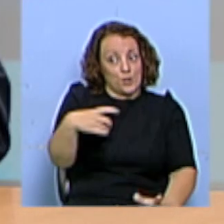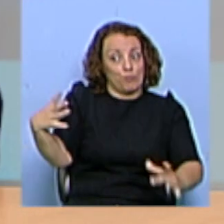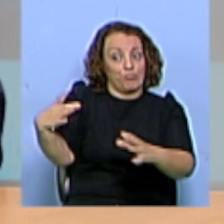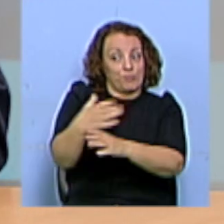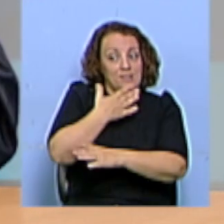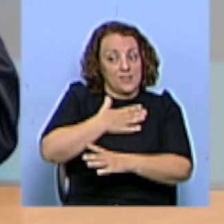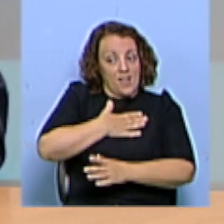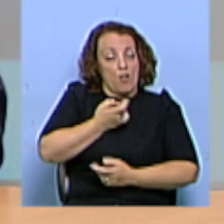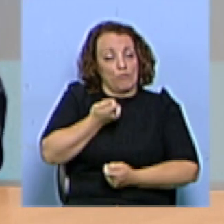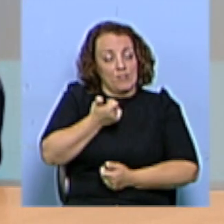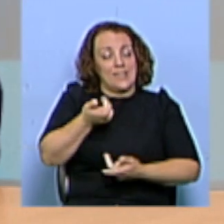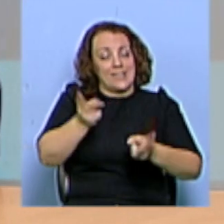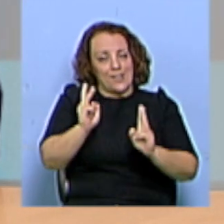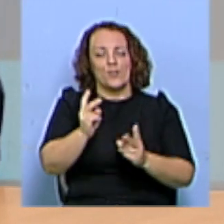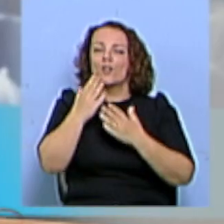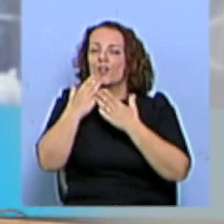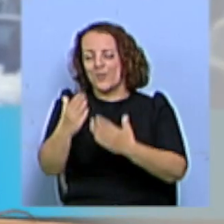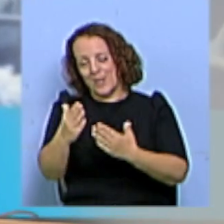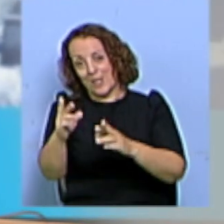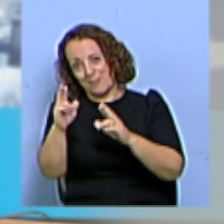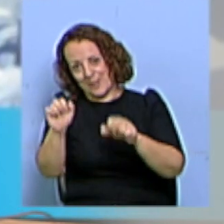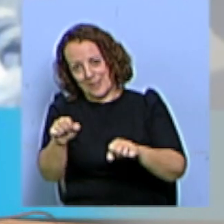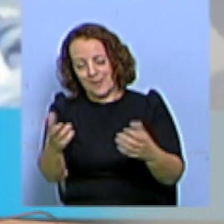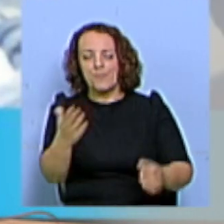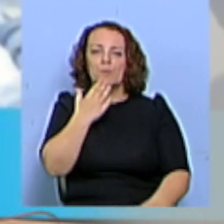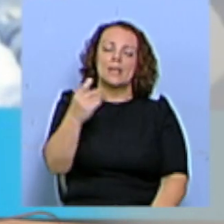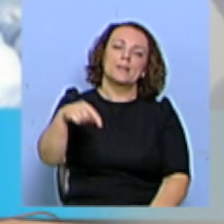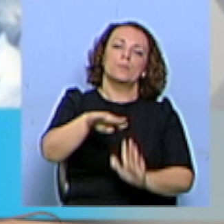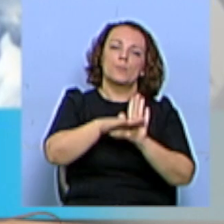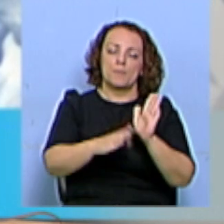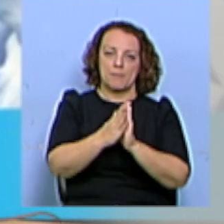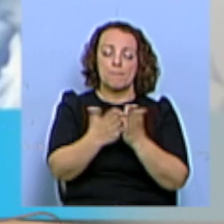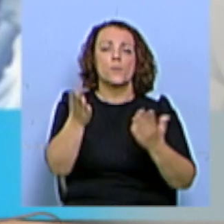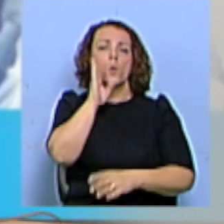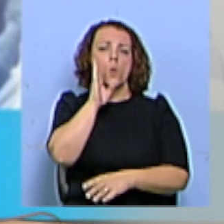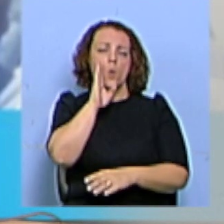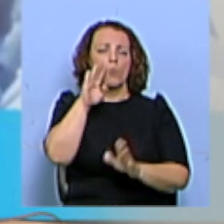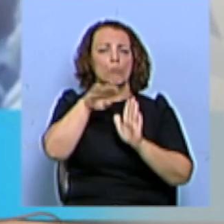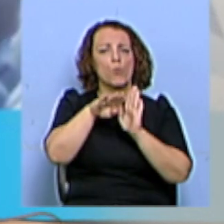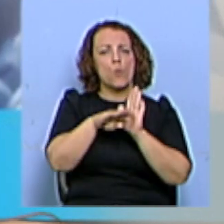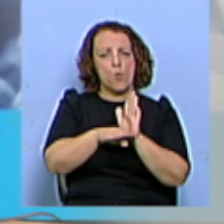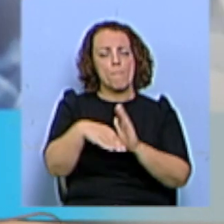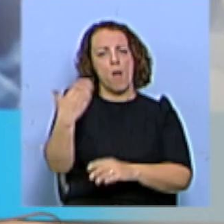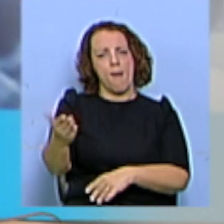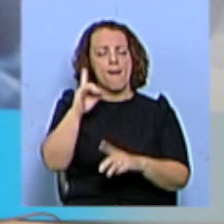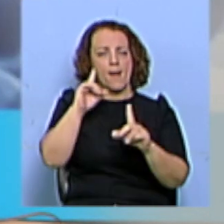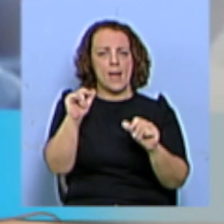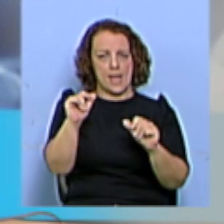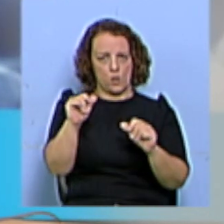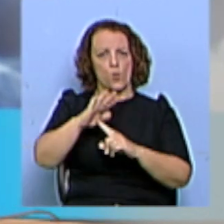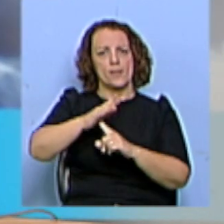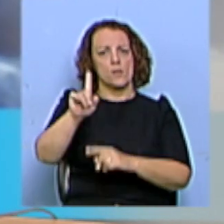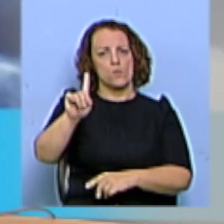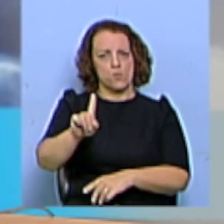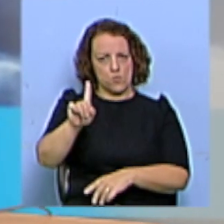pouco. Esperemos que sim. Muito obrigado por ter estado aqui no programa Eclésia. Mais logo siga a nossa edição na rádio, na Antena 1,